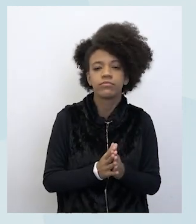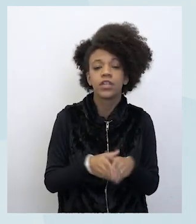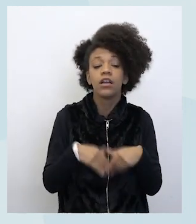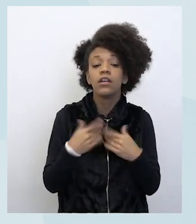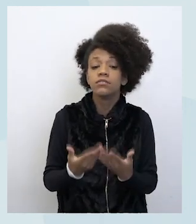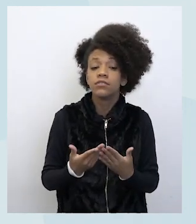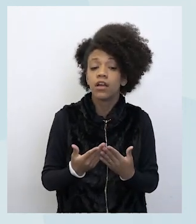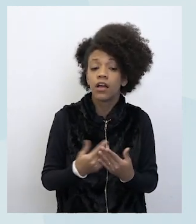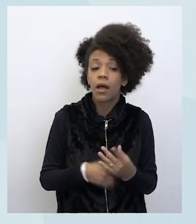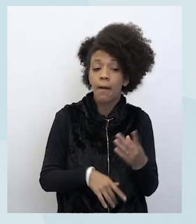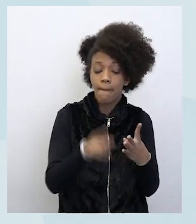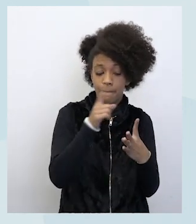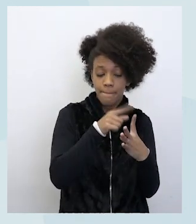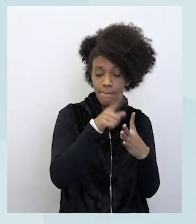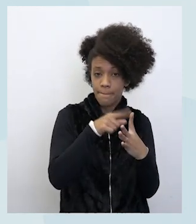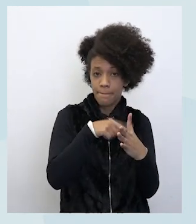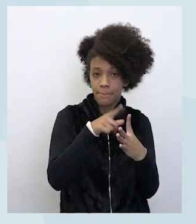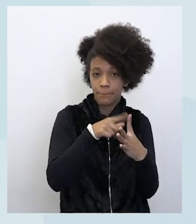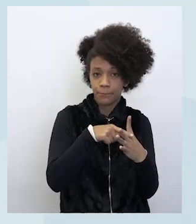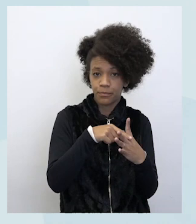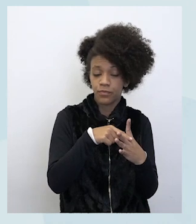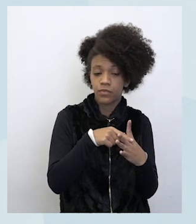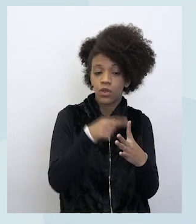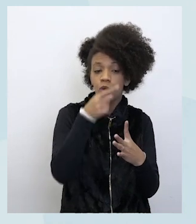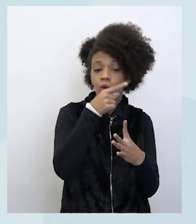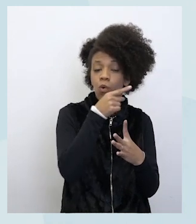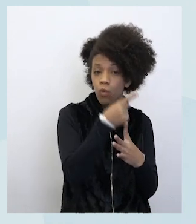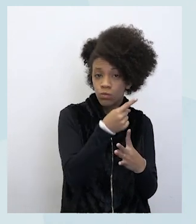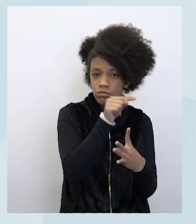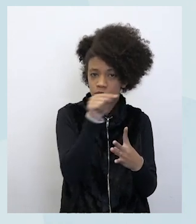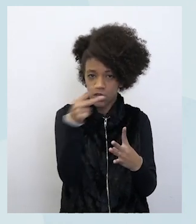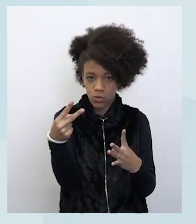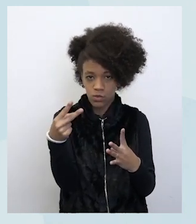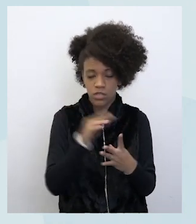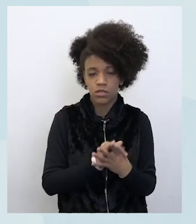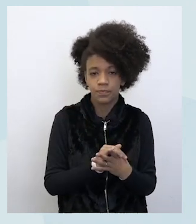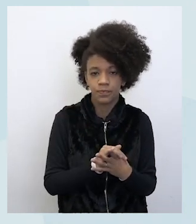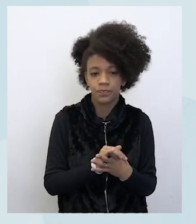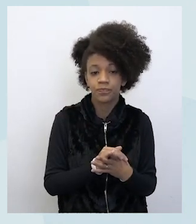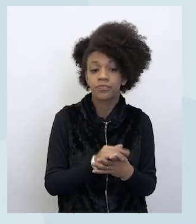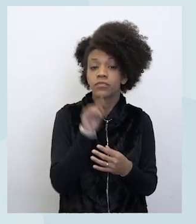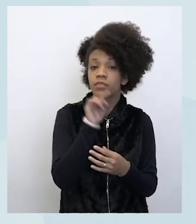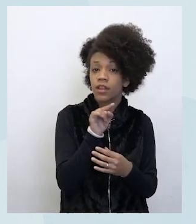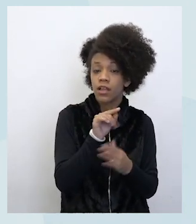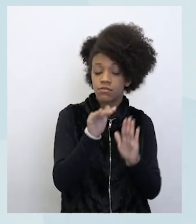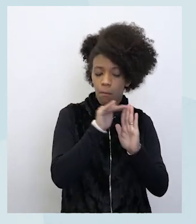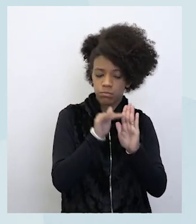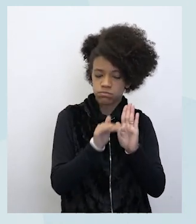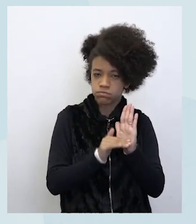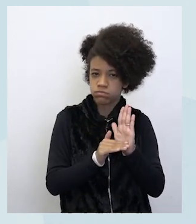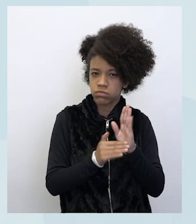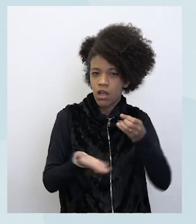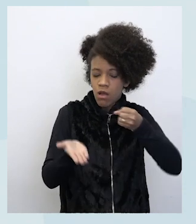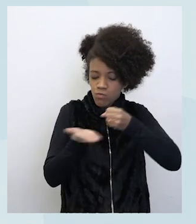nessa primeira, entre o 1 e o 2, a gente vai colocar 1, tracinho 2. Ou seja, esse é o nosso degrau intermediário